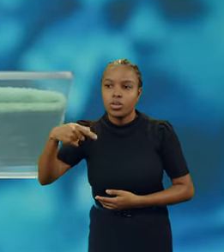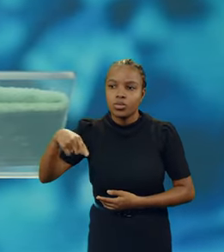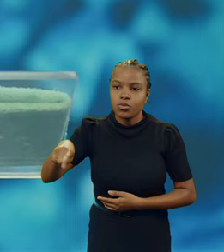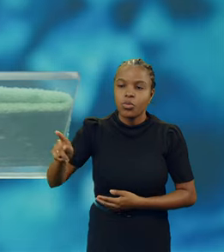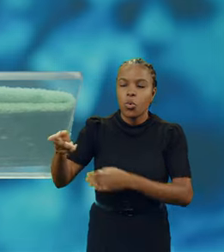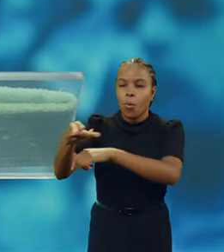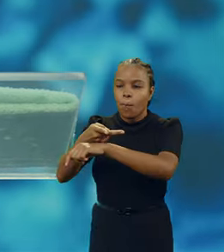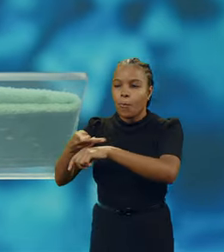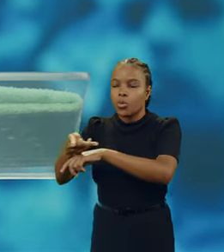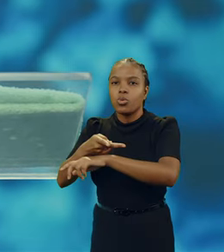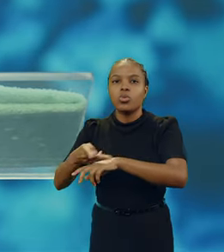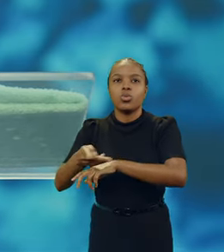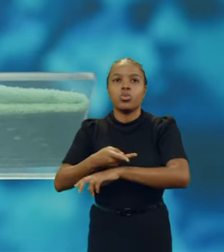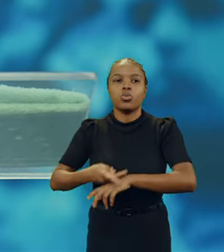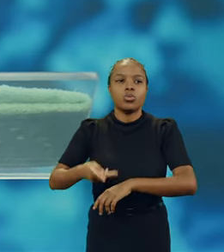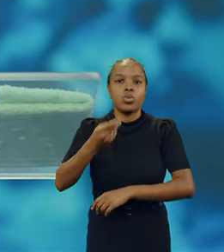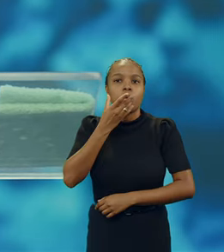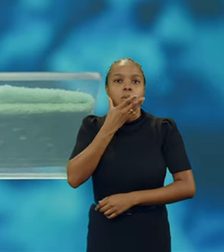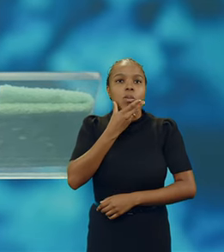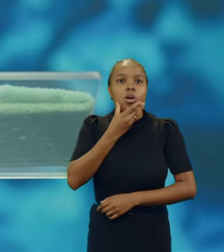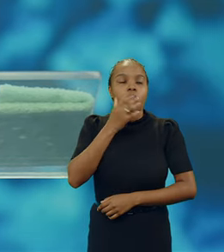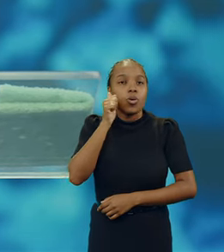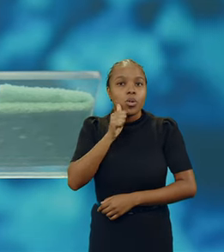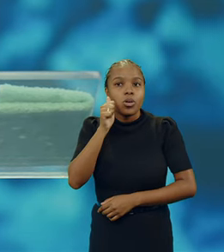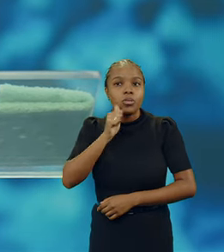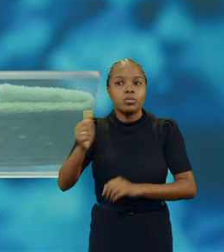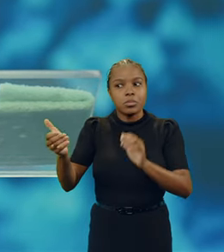Tamar. Diga comigo, Tamar.